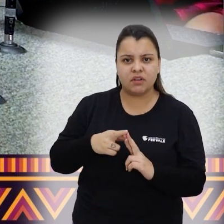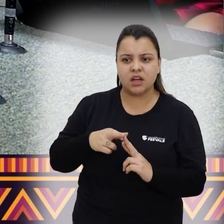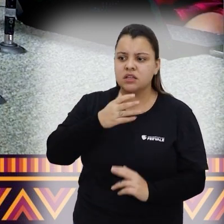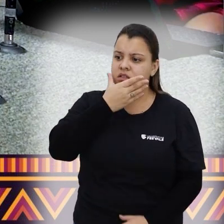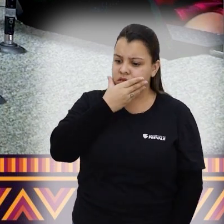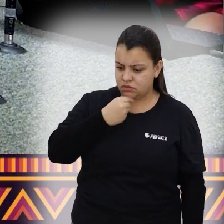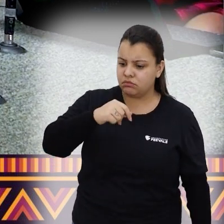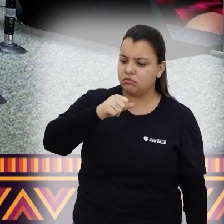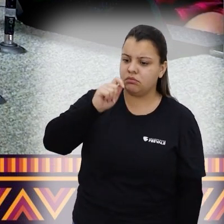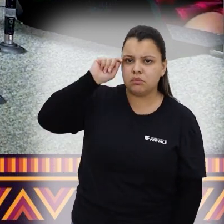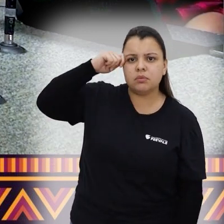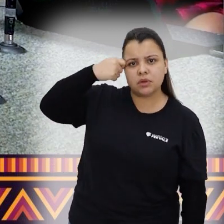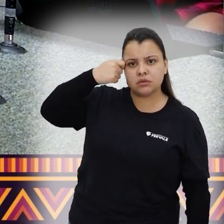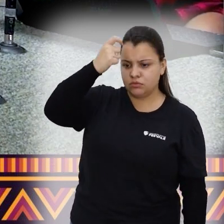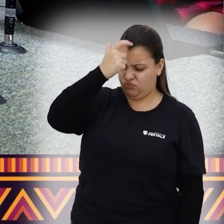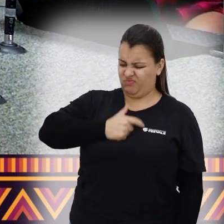de ser uma pessoa preta.